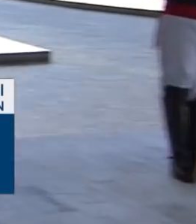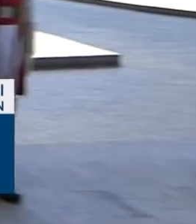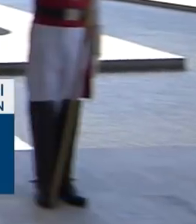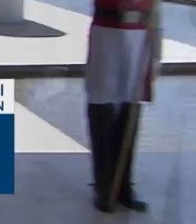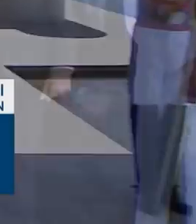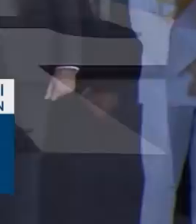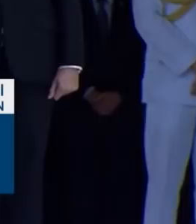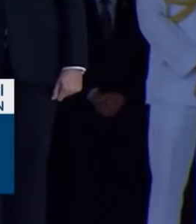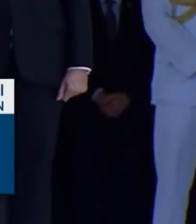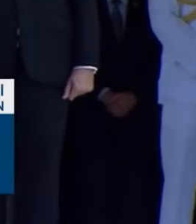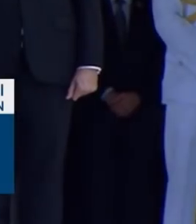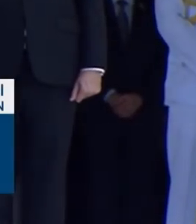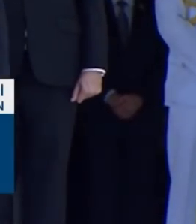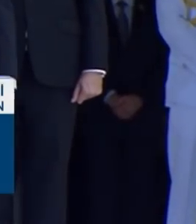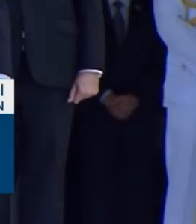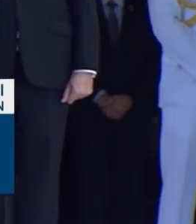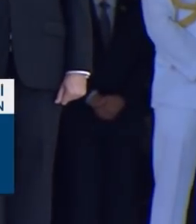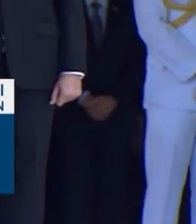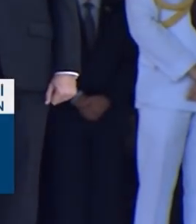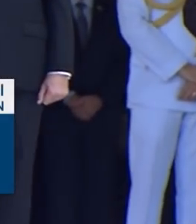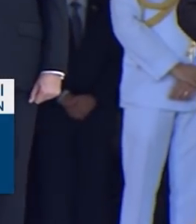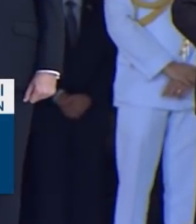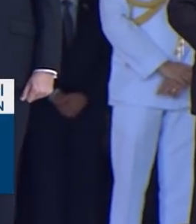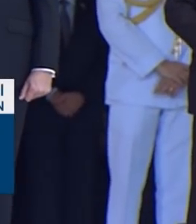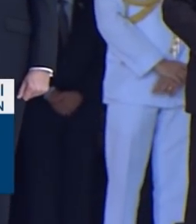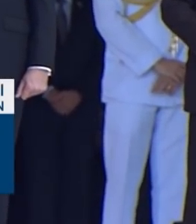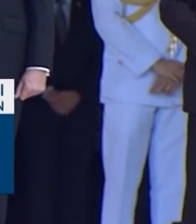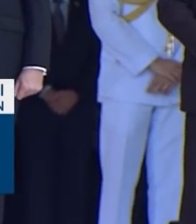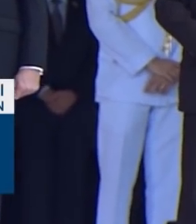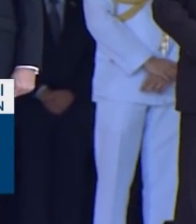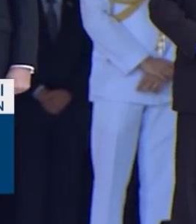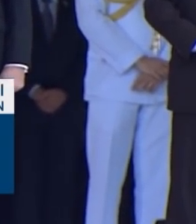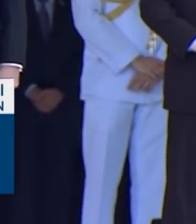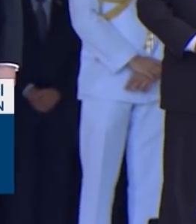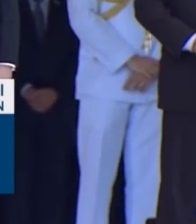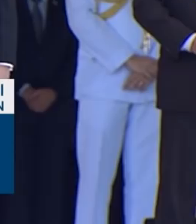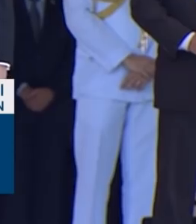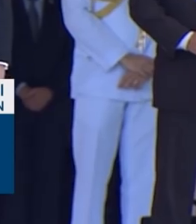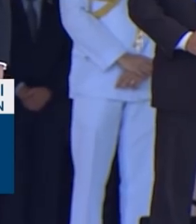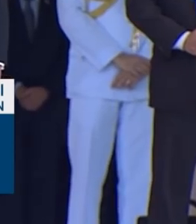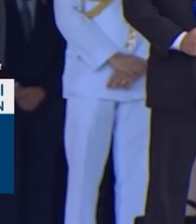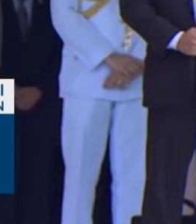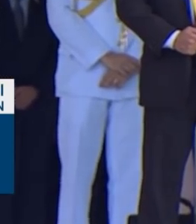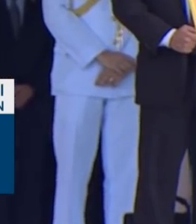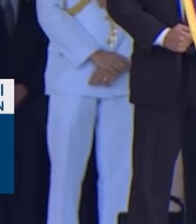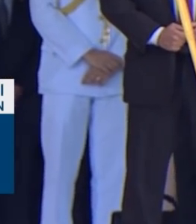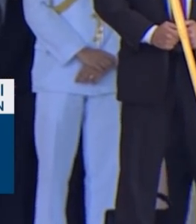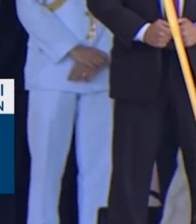Thank you.